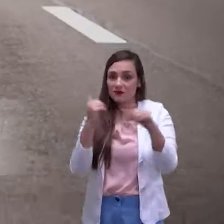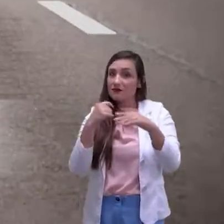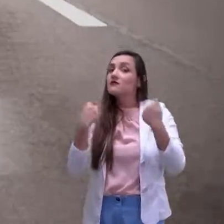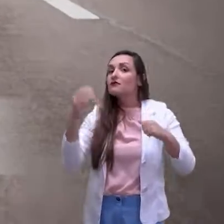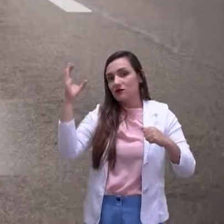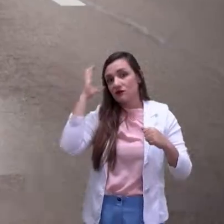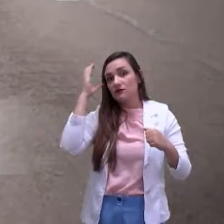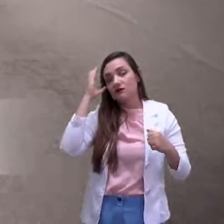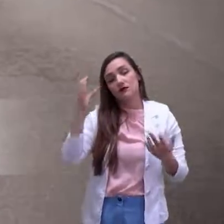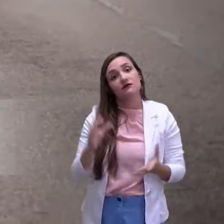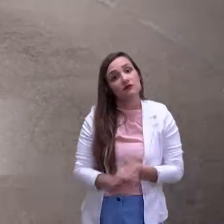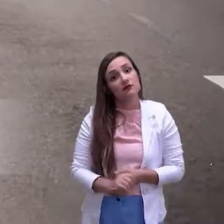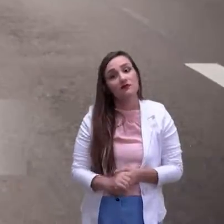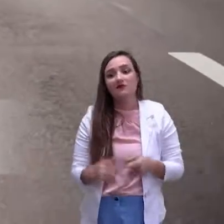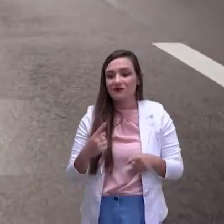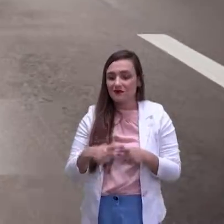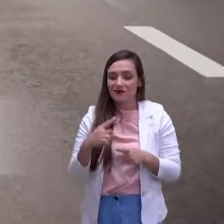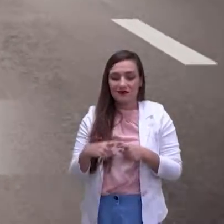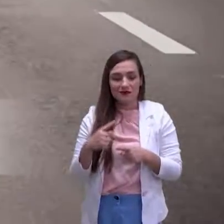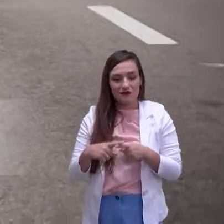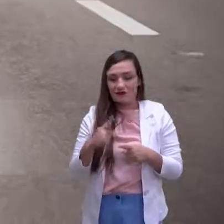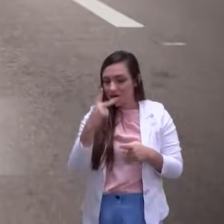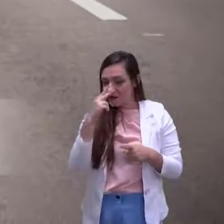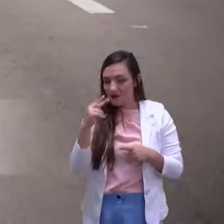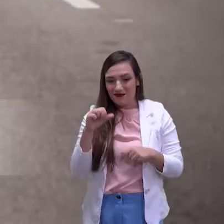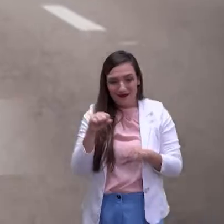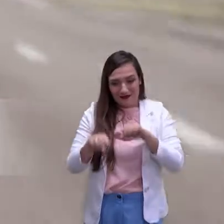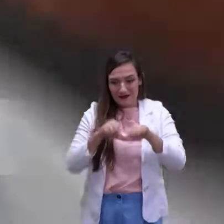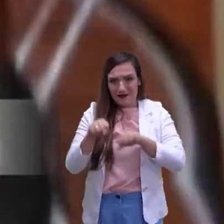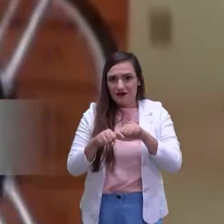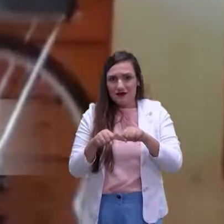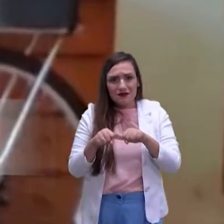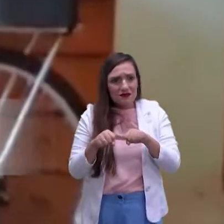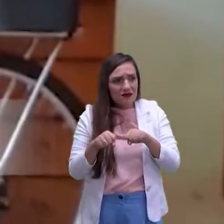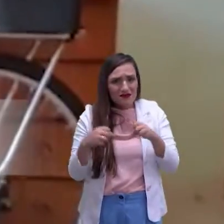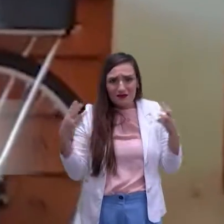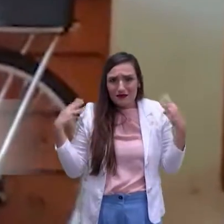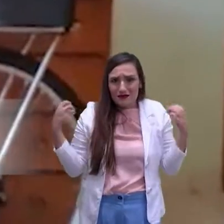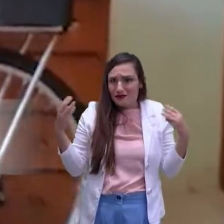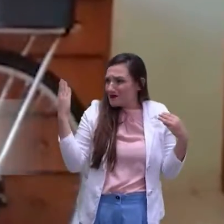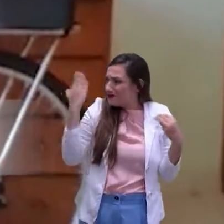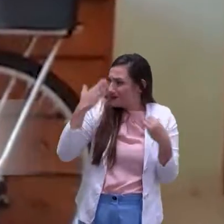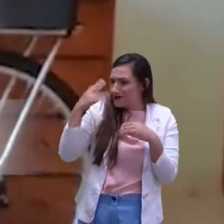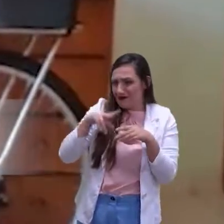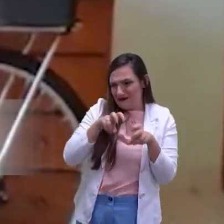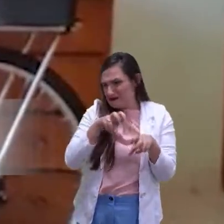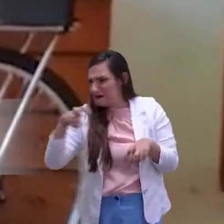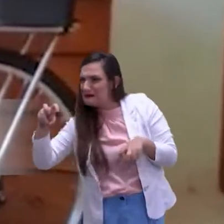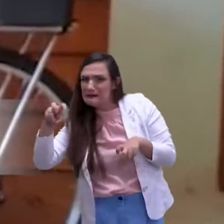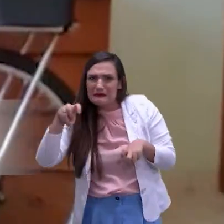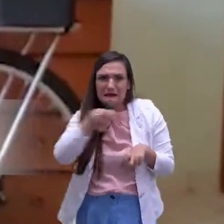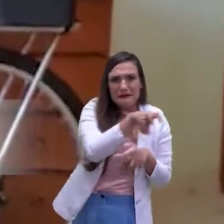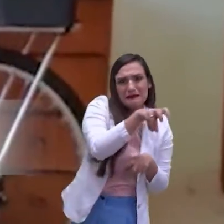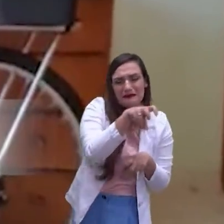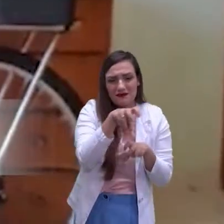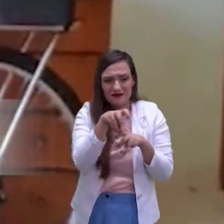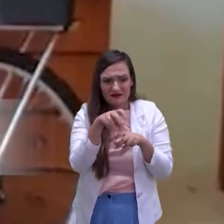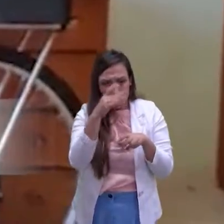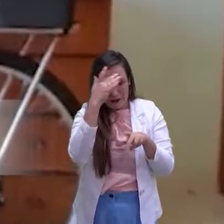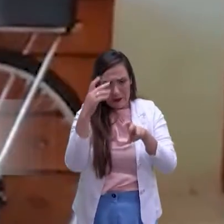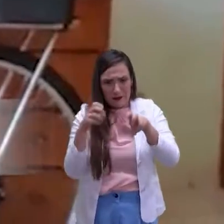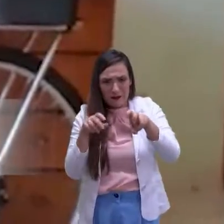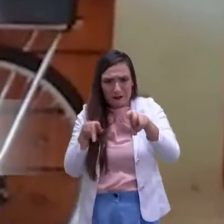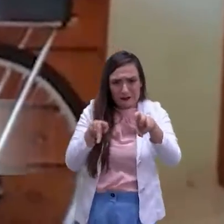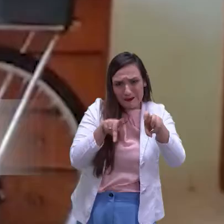Infelizmente, os ciclistas são muito invisibilizados e ainda existe